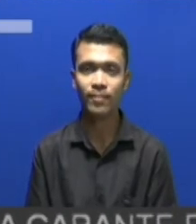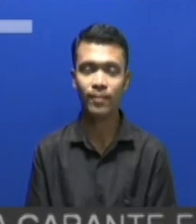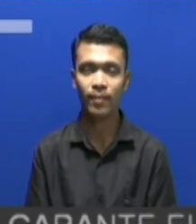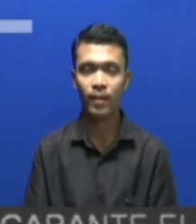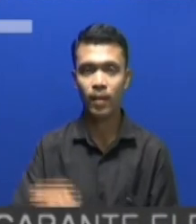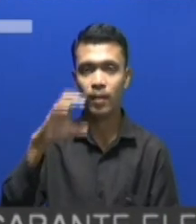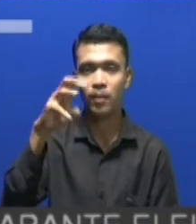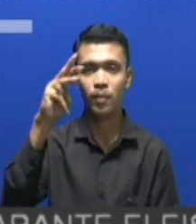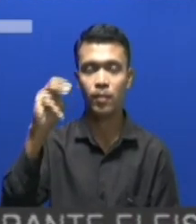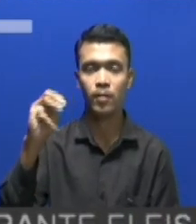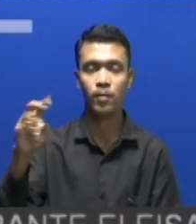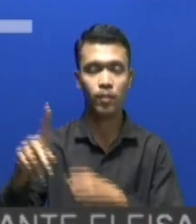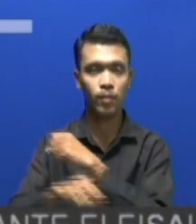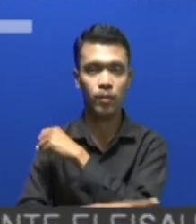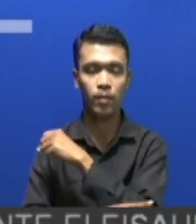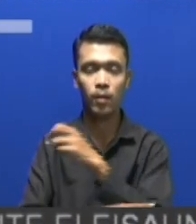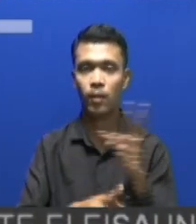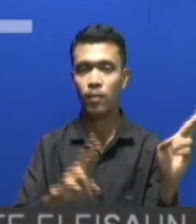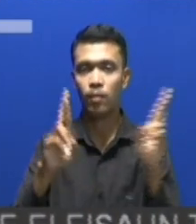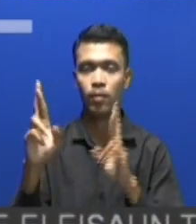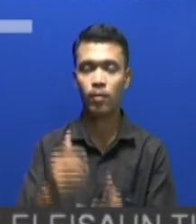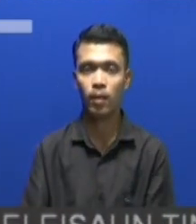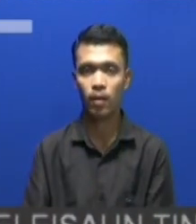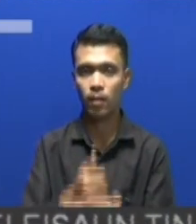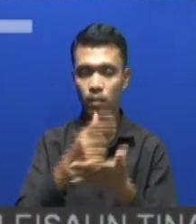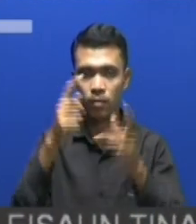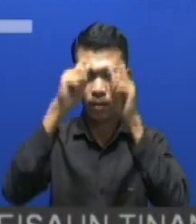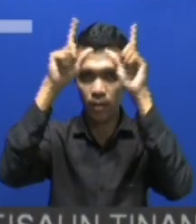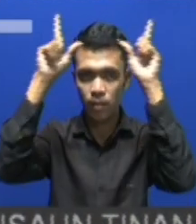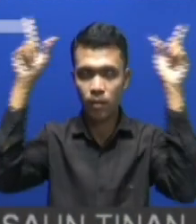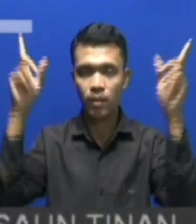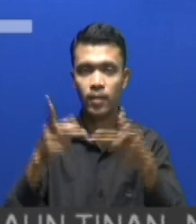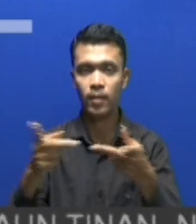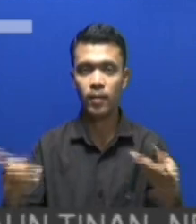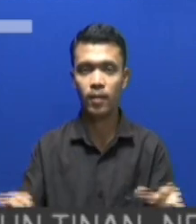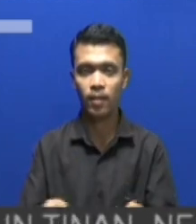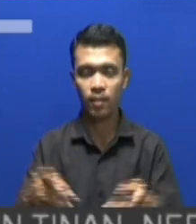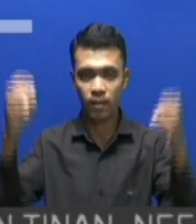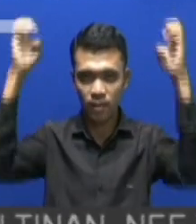Câmara Municipal Coimbra pronto apoio Timor-Leste e setor educação.